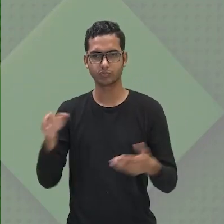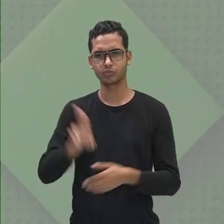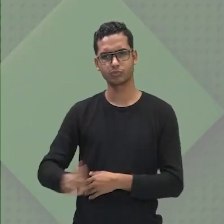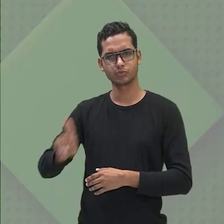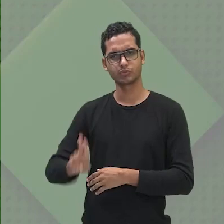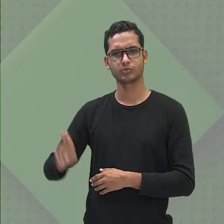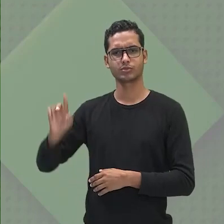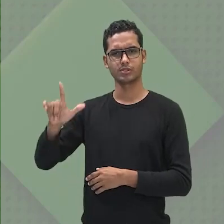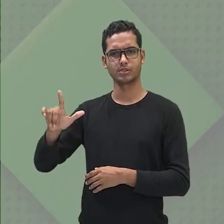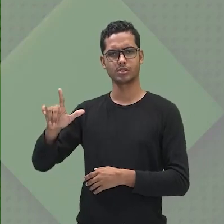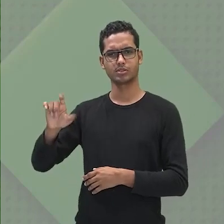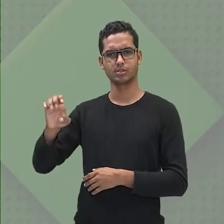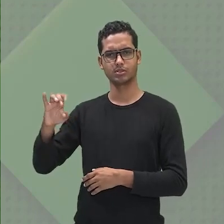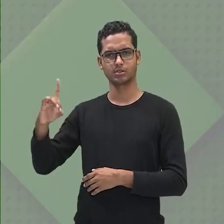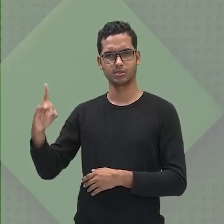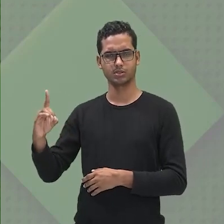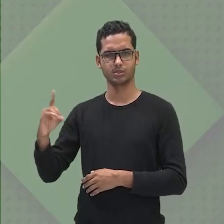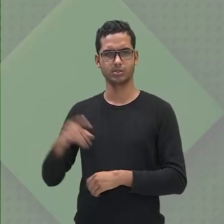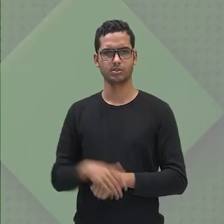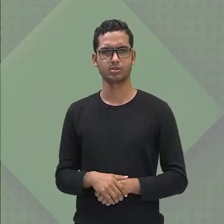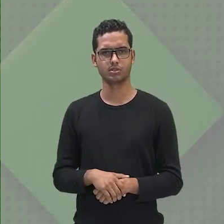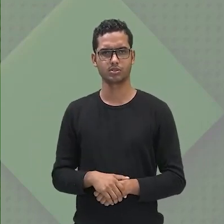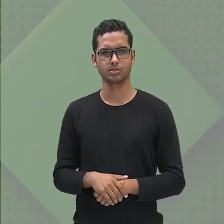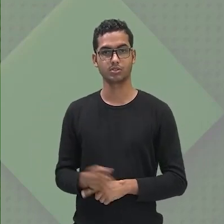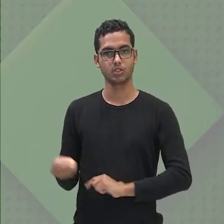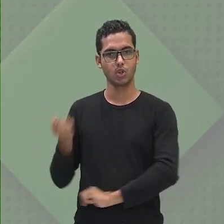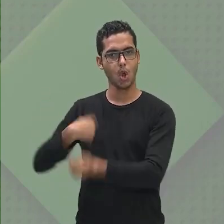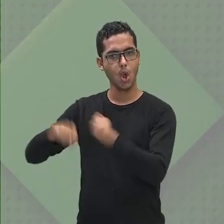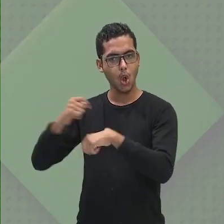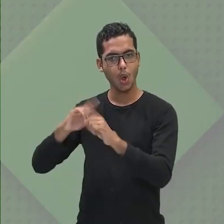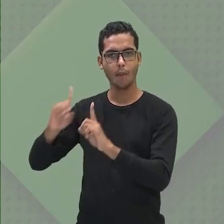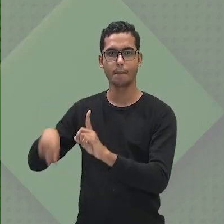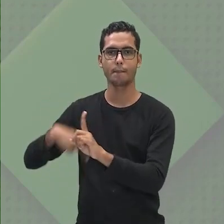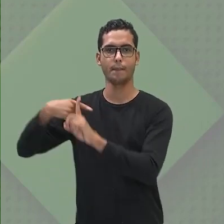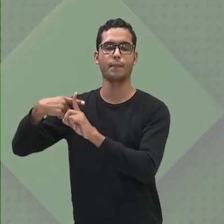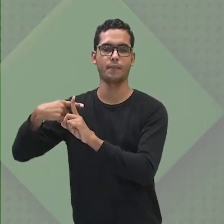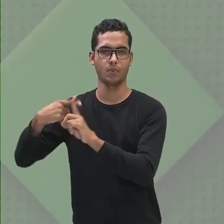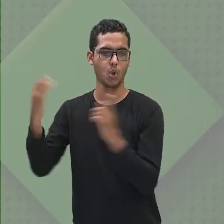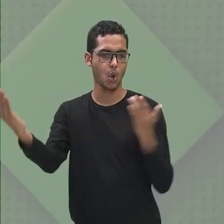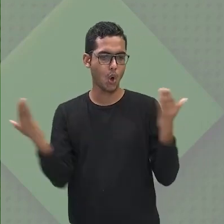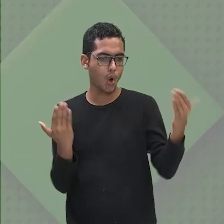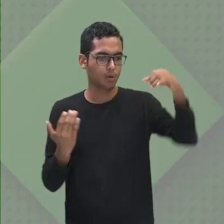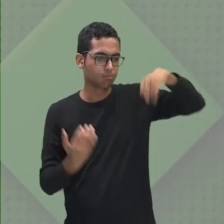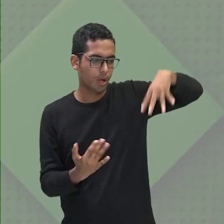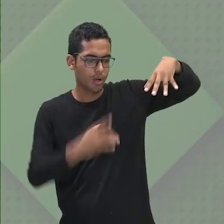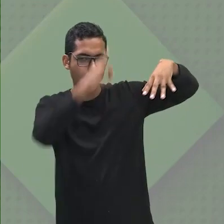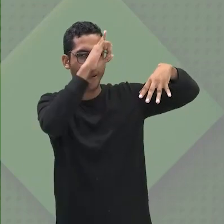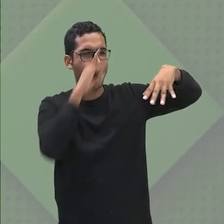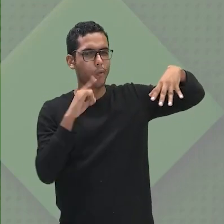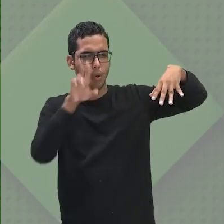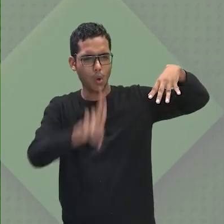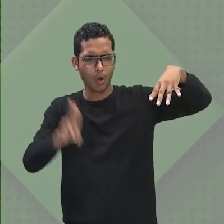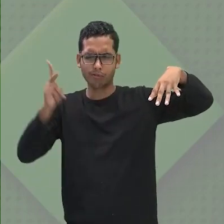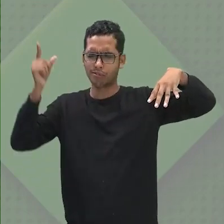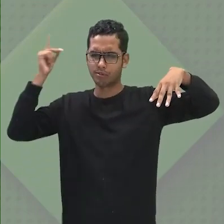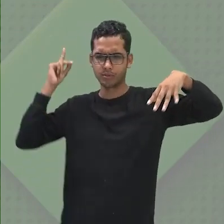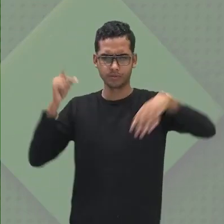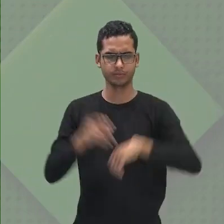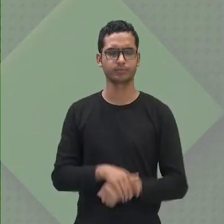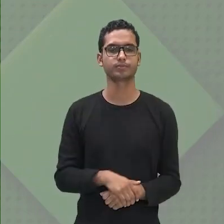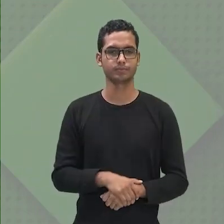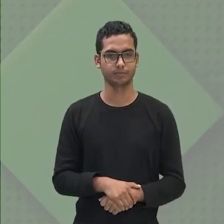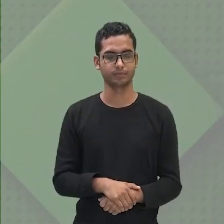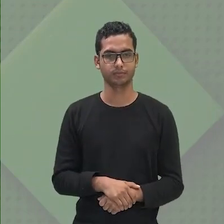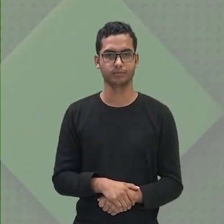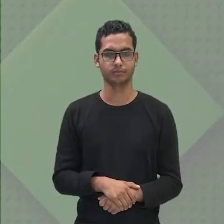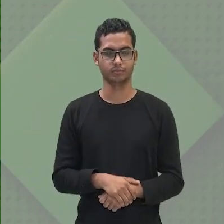LED, né, e são aliás, são mais econômicas, né, do que aquelas lâmpadas amarelas que se utilizavam há muitos anos. Então, a gente